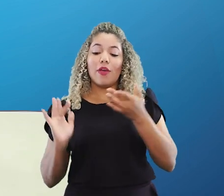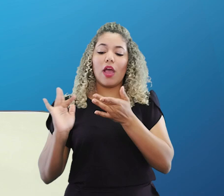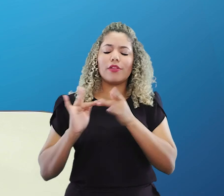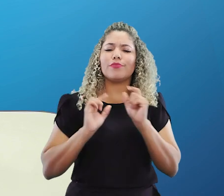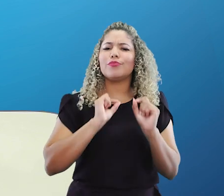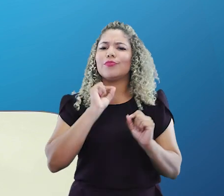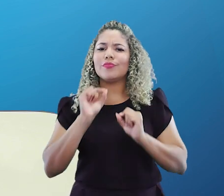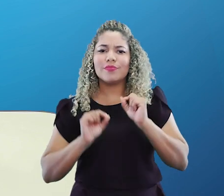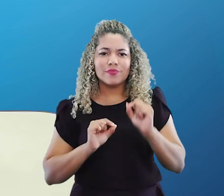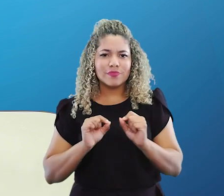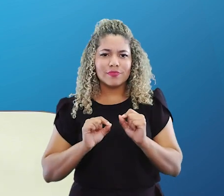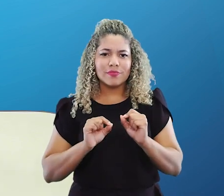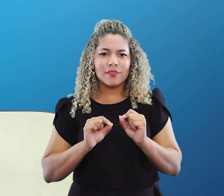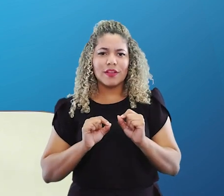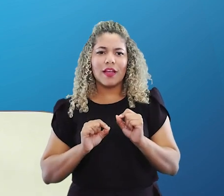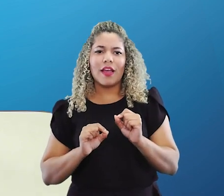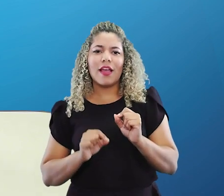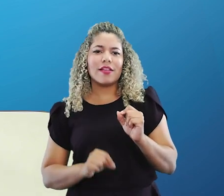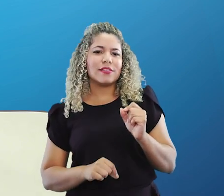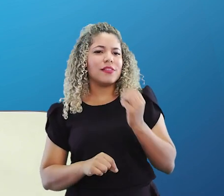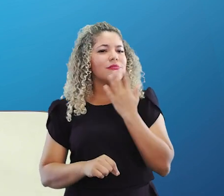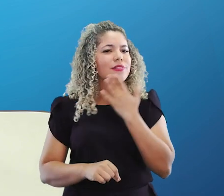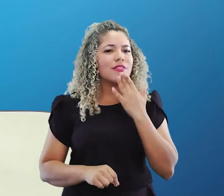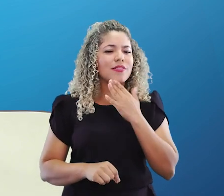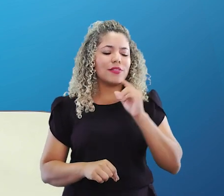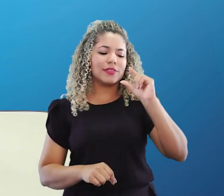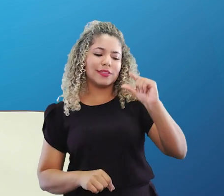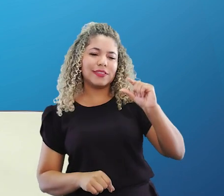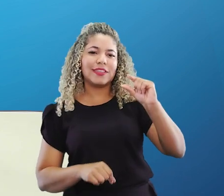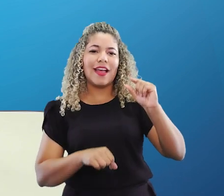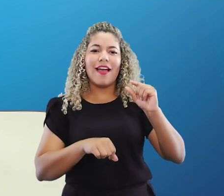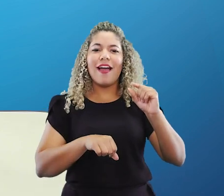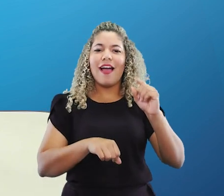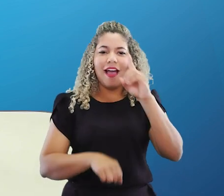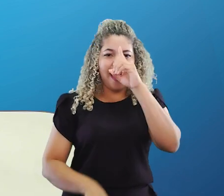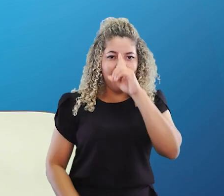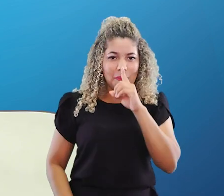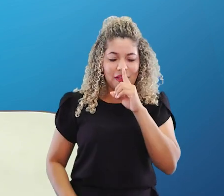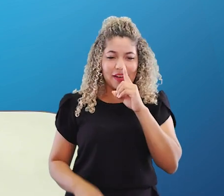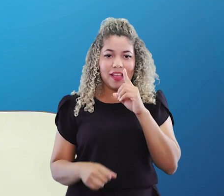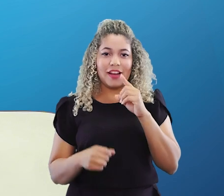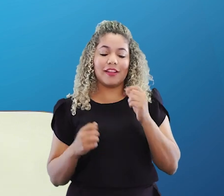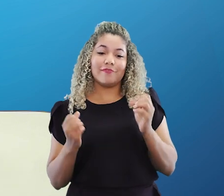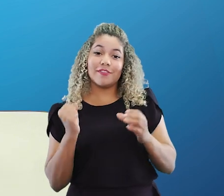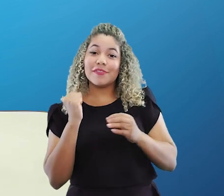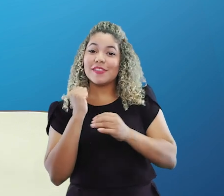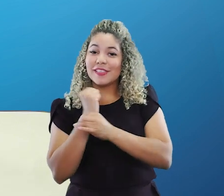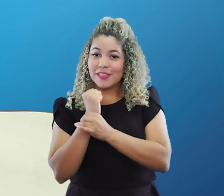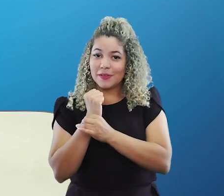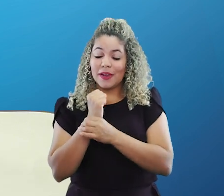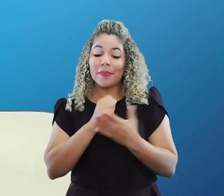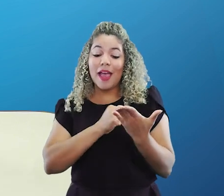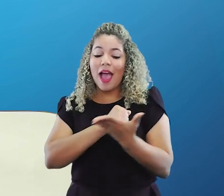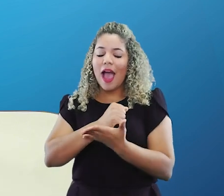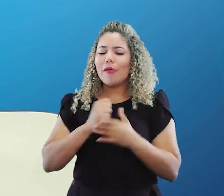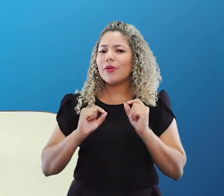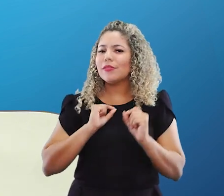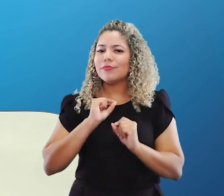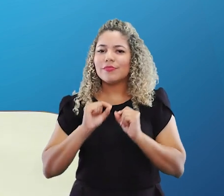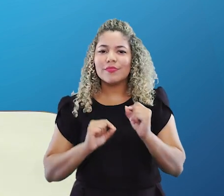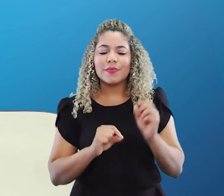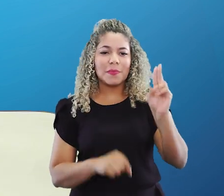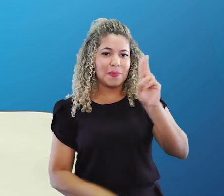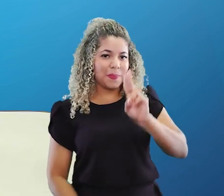ser conectado com essas peças amarelas, vão impedir com que ele saia. Além disso, a base do nosso